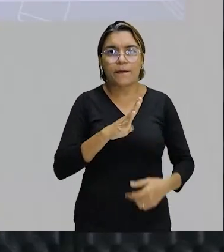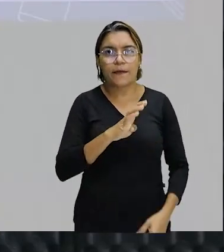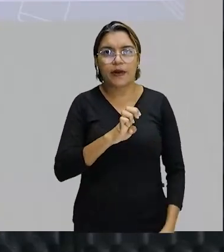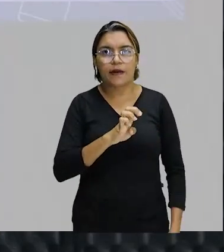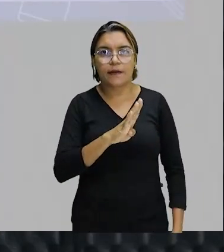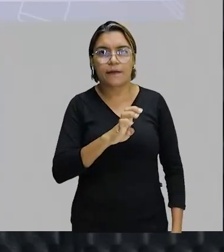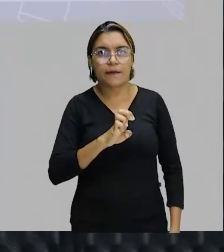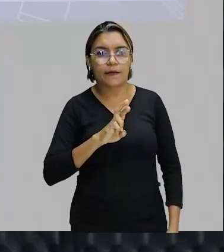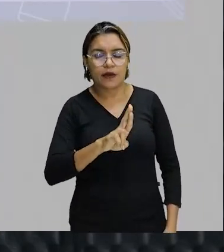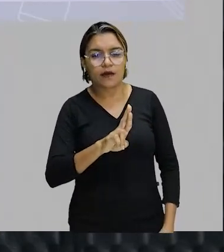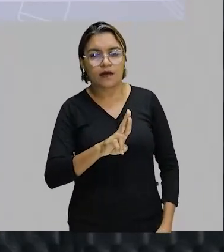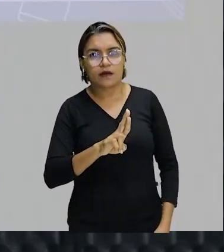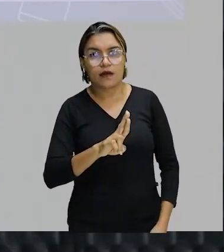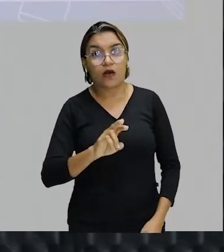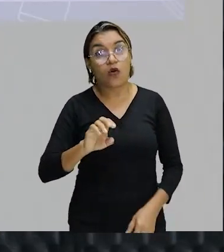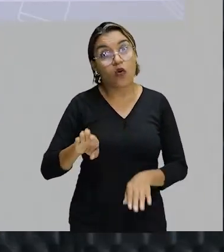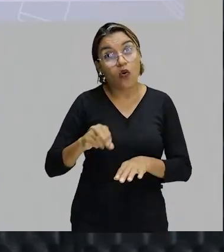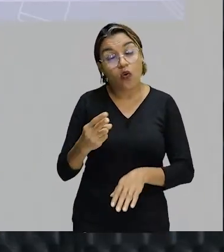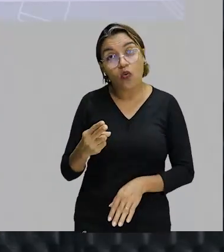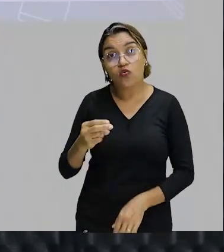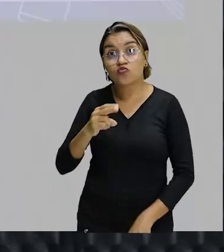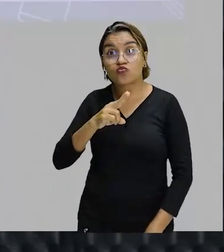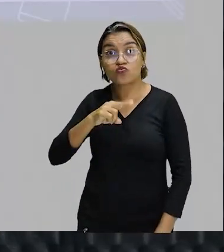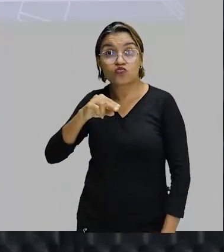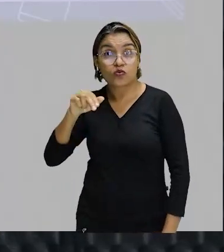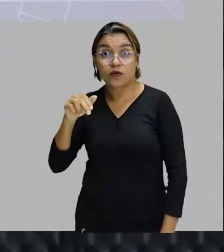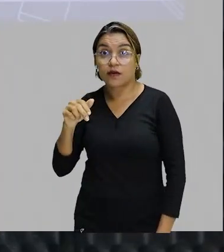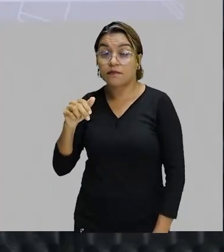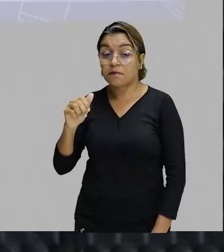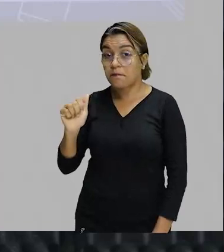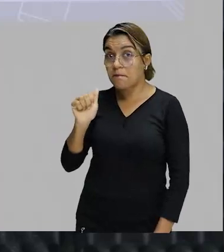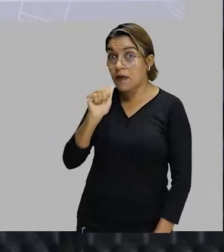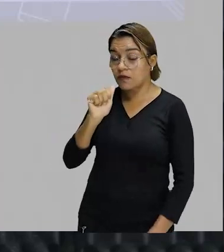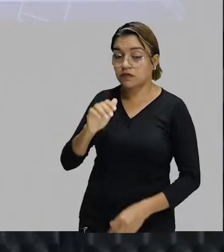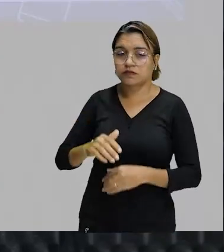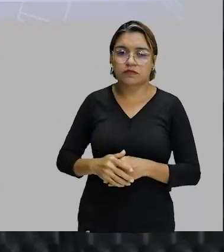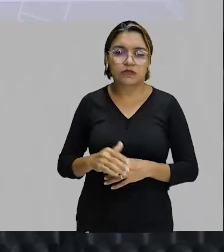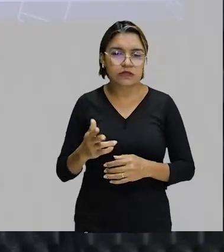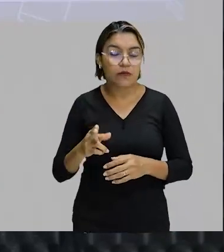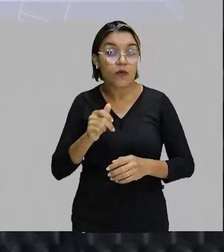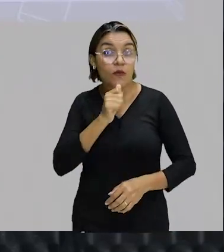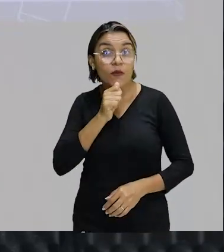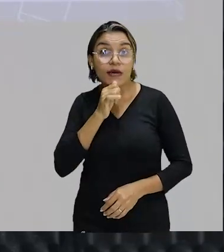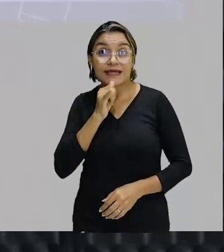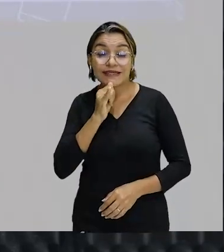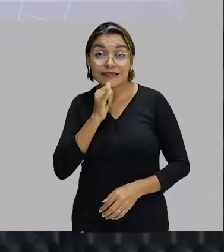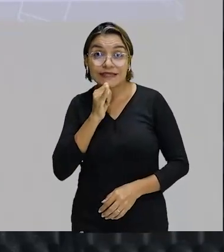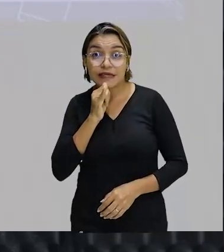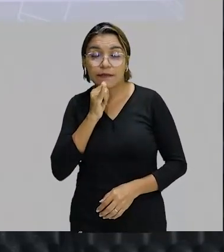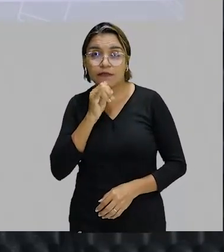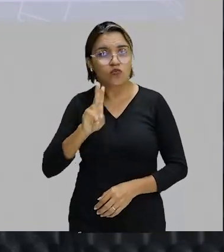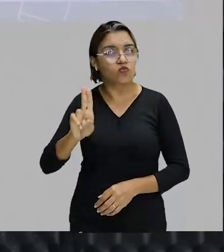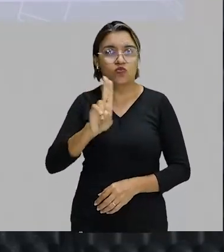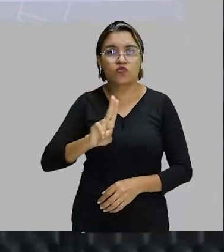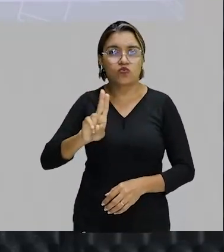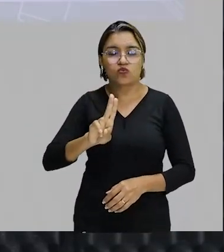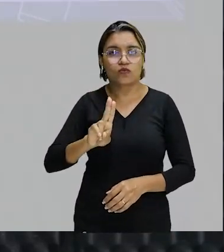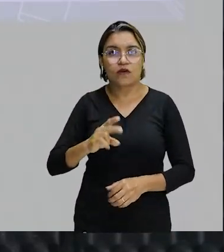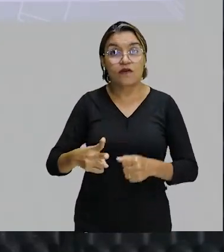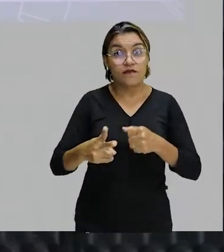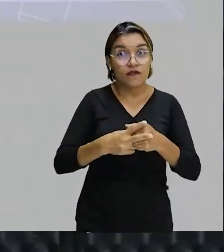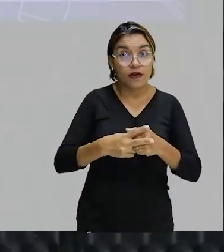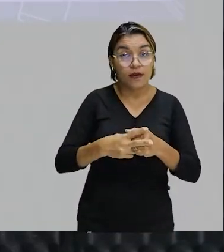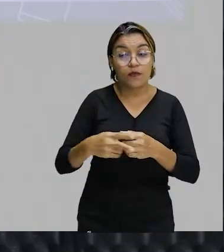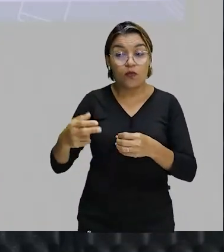bebo ou do que eu nunca bebo. Bom? Então, aqui é um exemplo do que não utilizar. Não se separa o verbo do